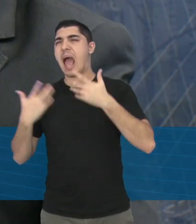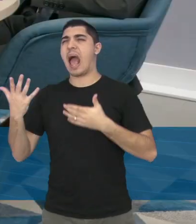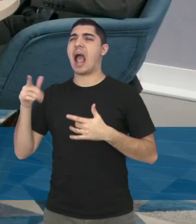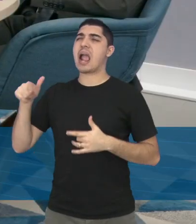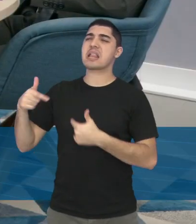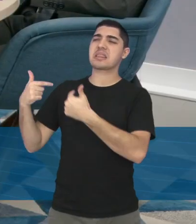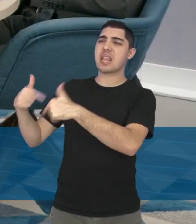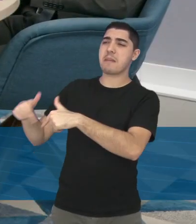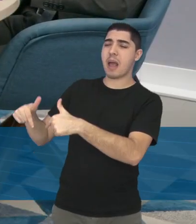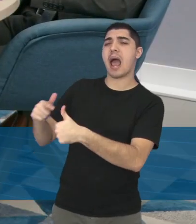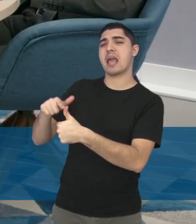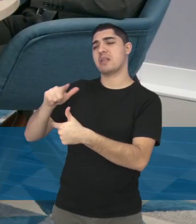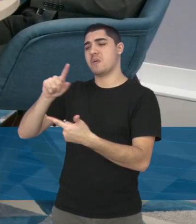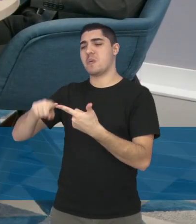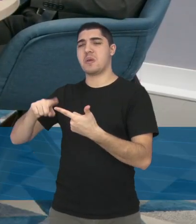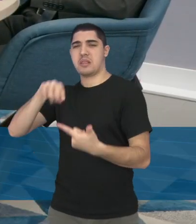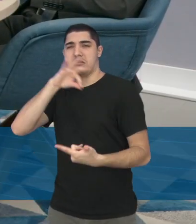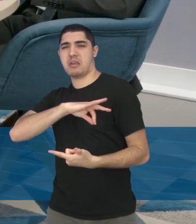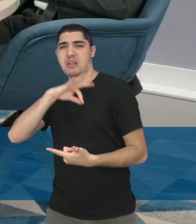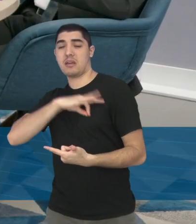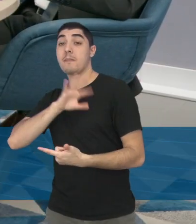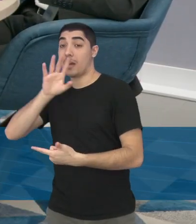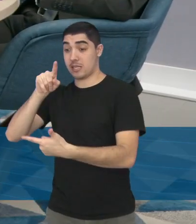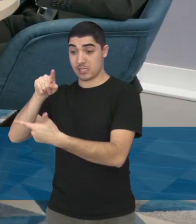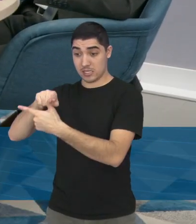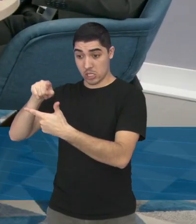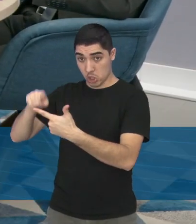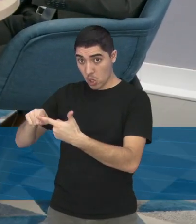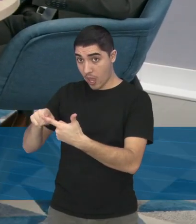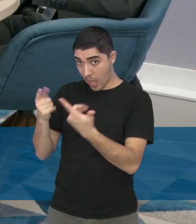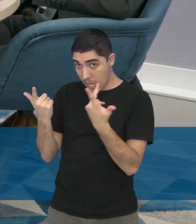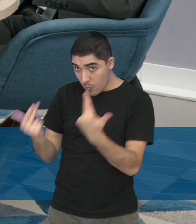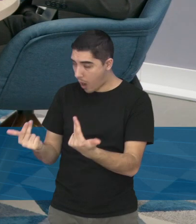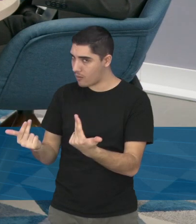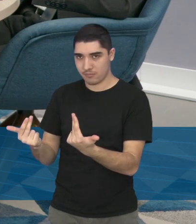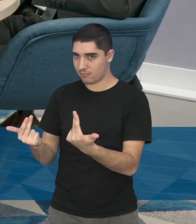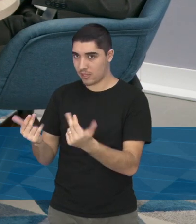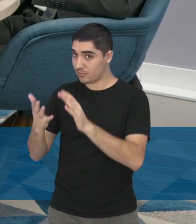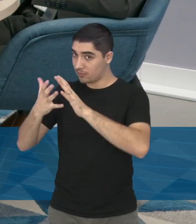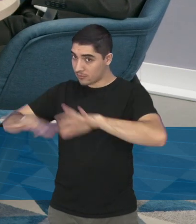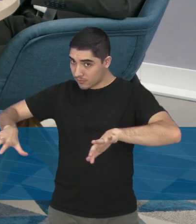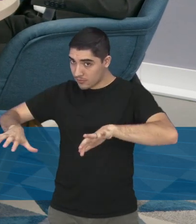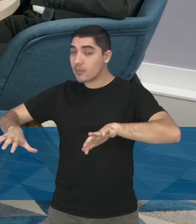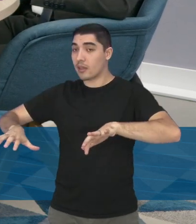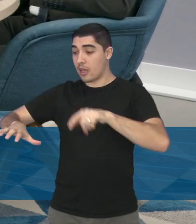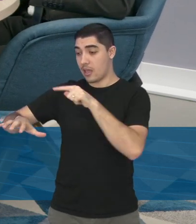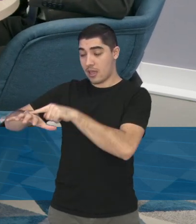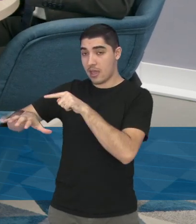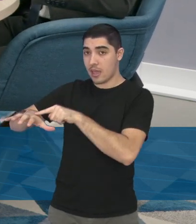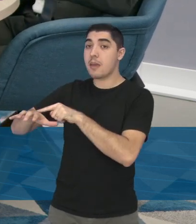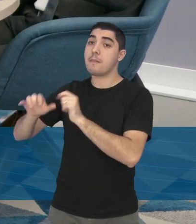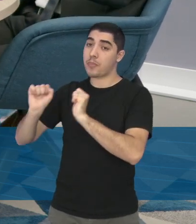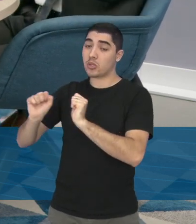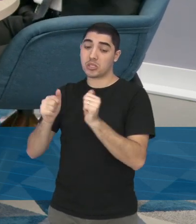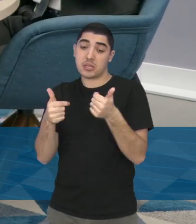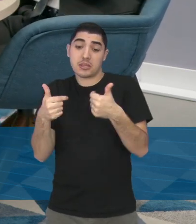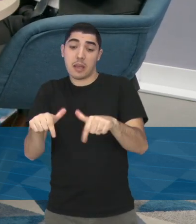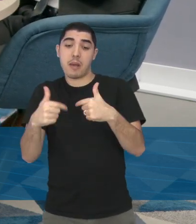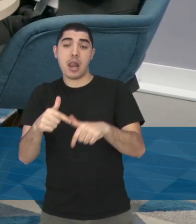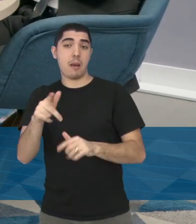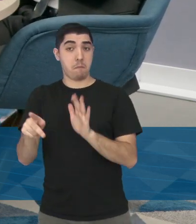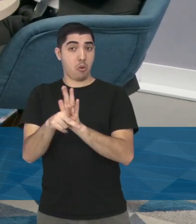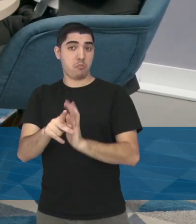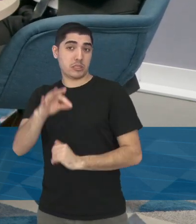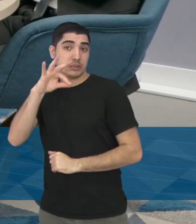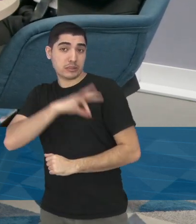emprego são duas exposições não necessariamente idênticas, né? Ela se adaptar para o trabalho, podendo ser um trabalho na qualidade